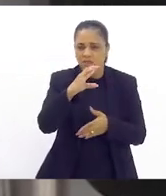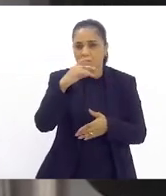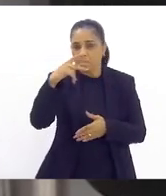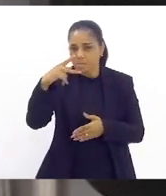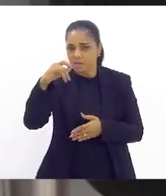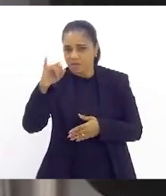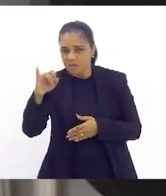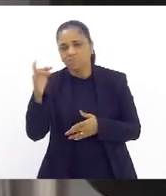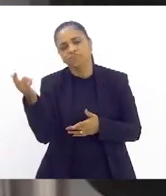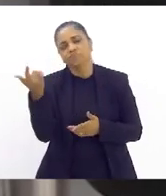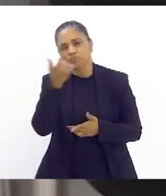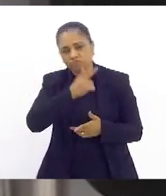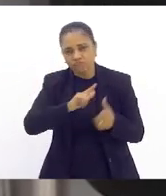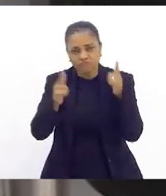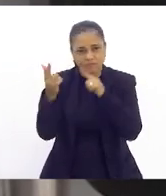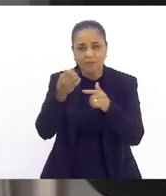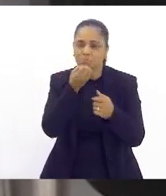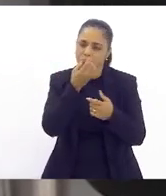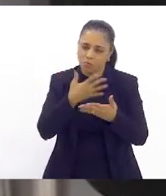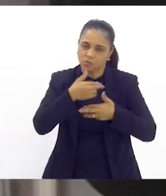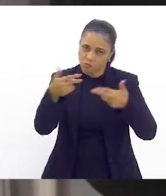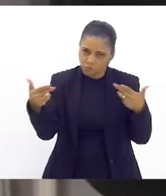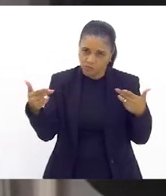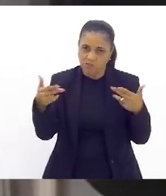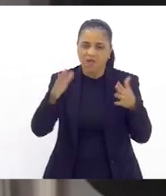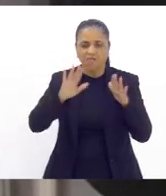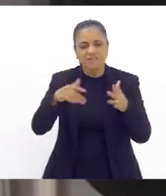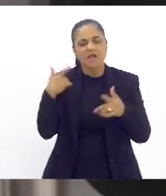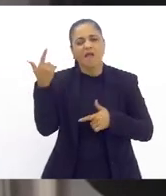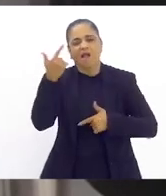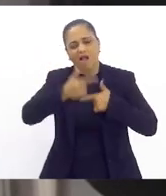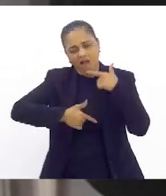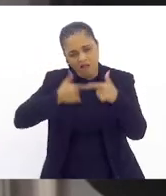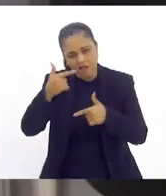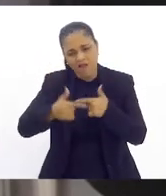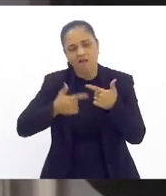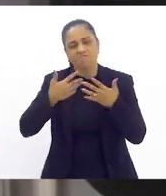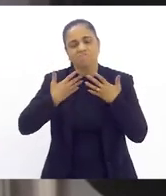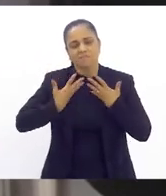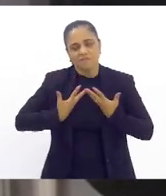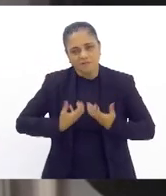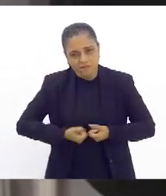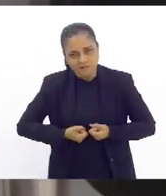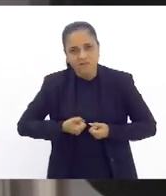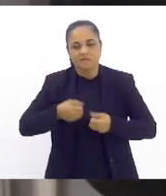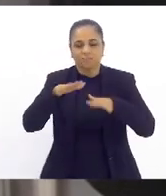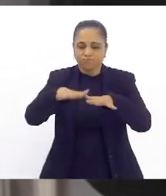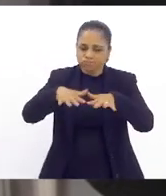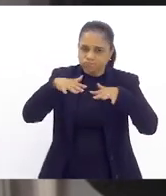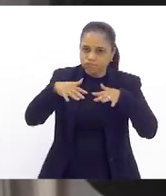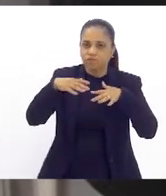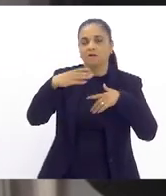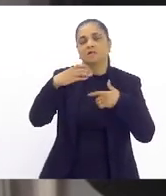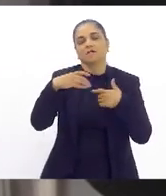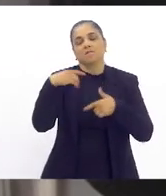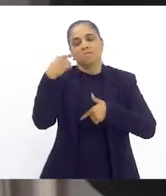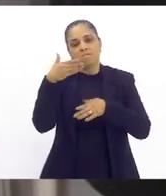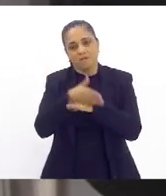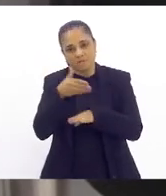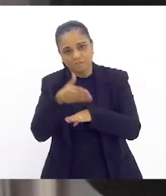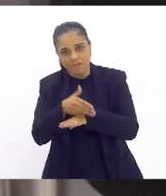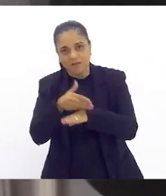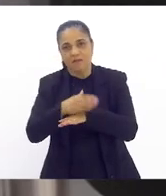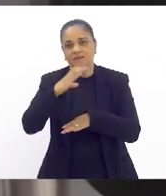benefício mas que a gente esteja cansado às vezes é exaustivo participar de audiências de cpis o resultado